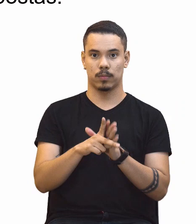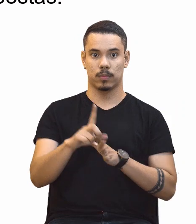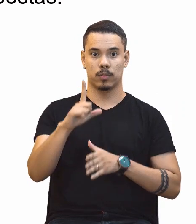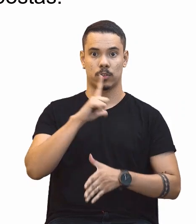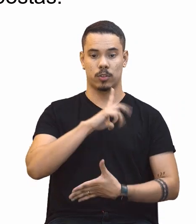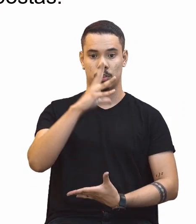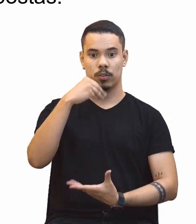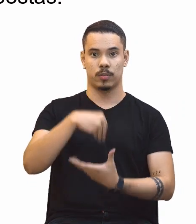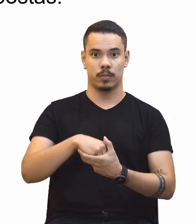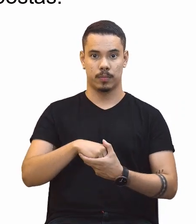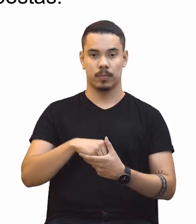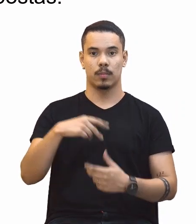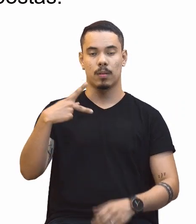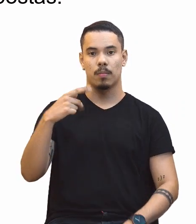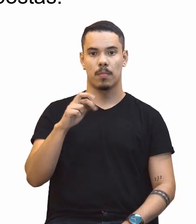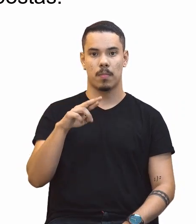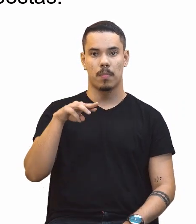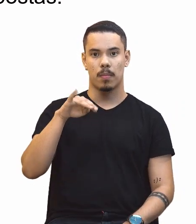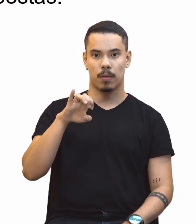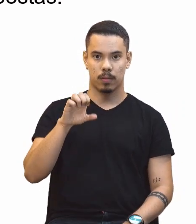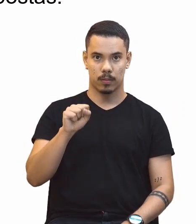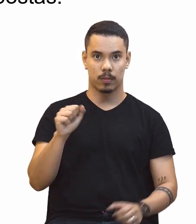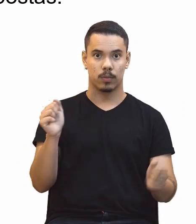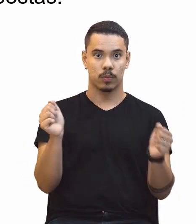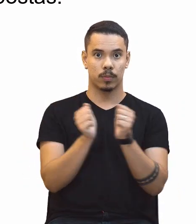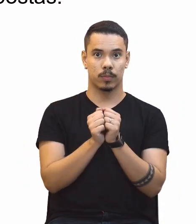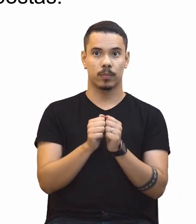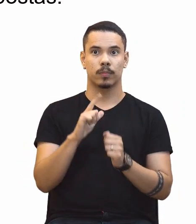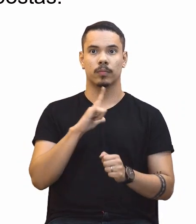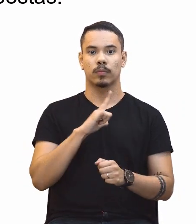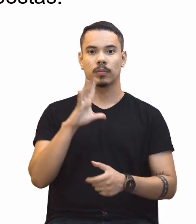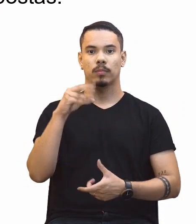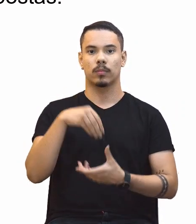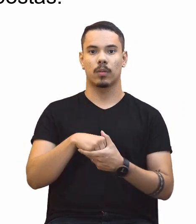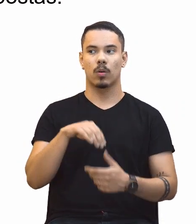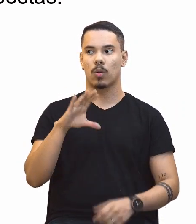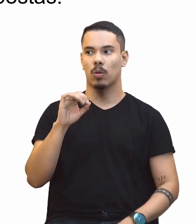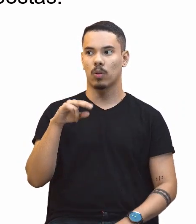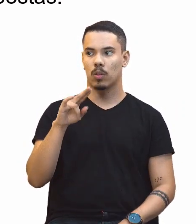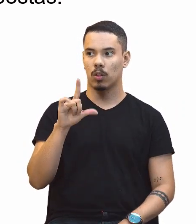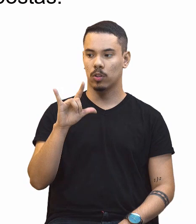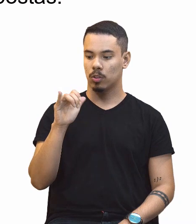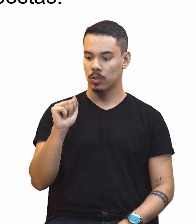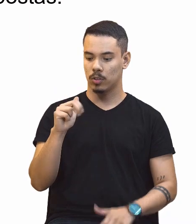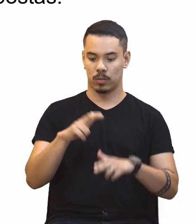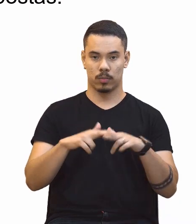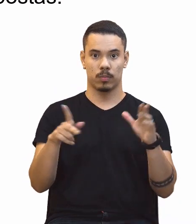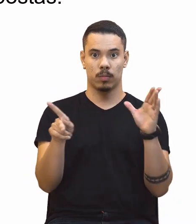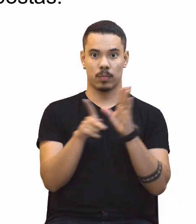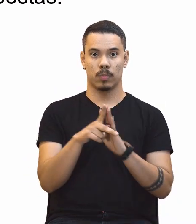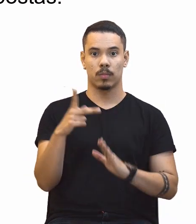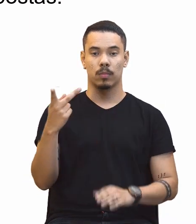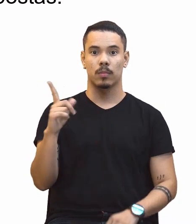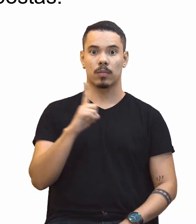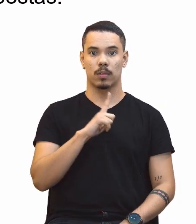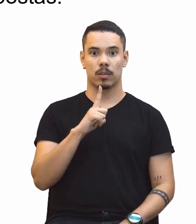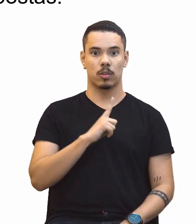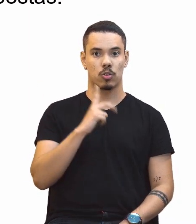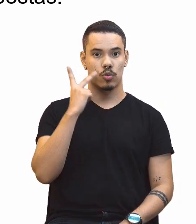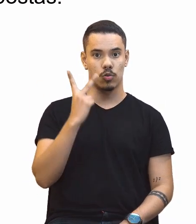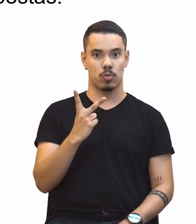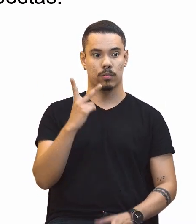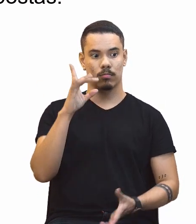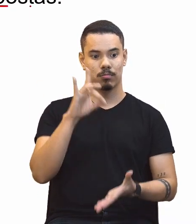entre Parmênides e Heráclitos, e ele propôs uma ontologia dualista. Para ele, existem duas